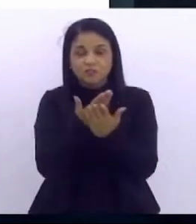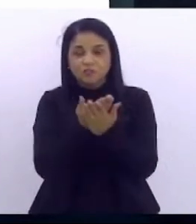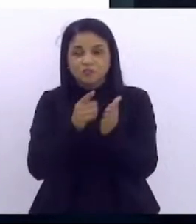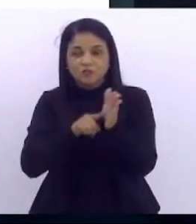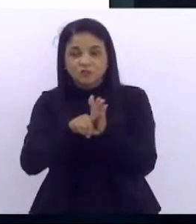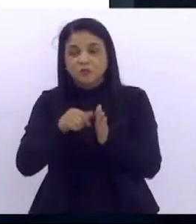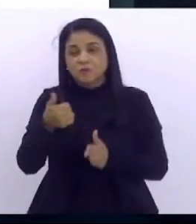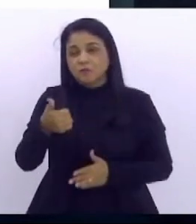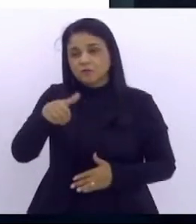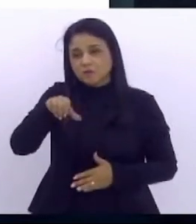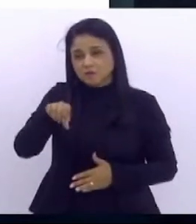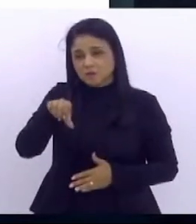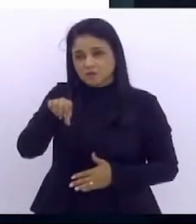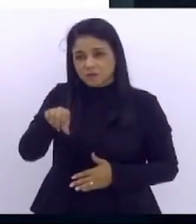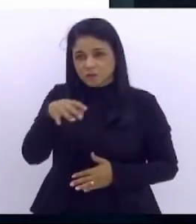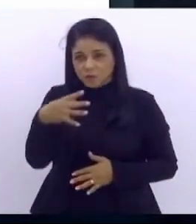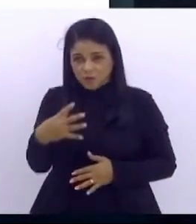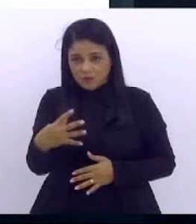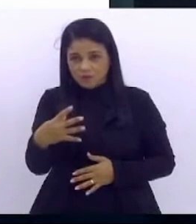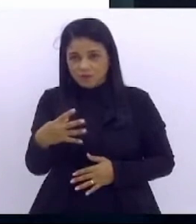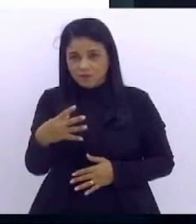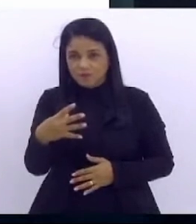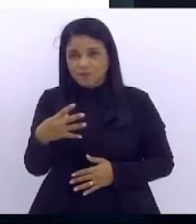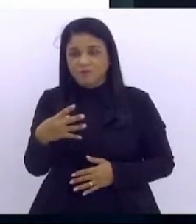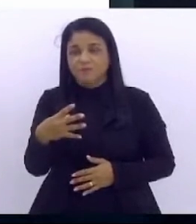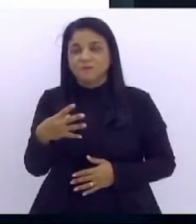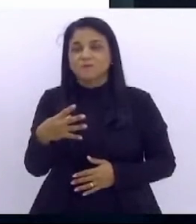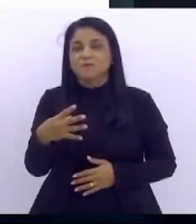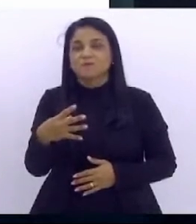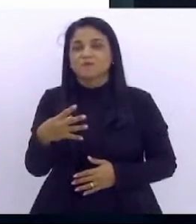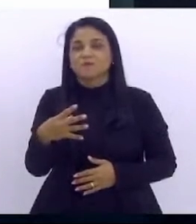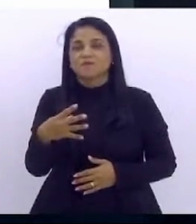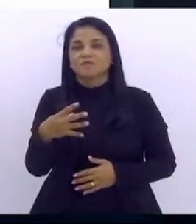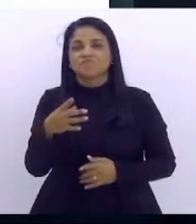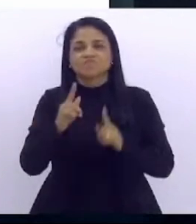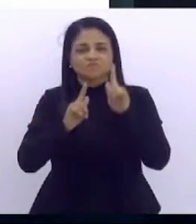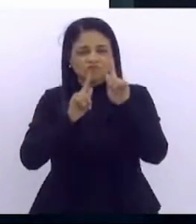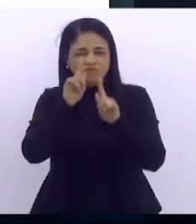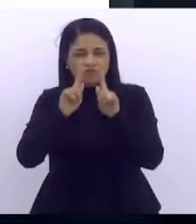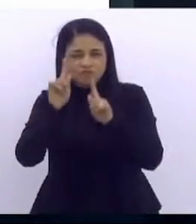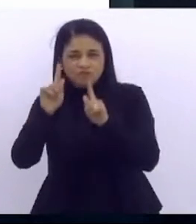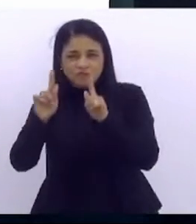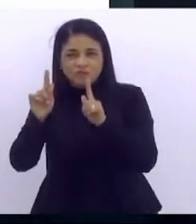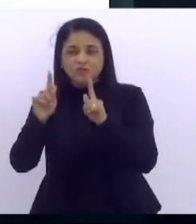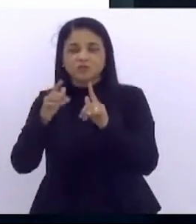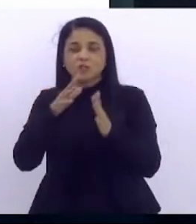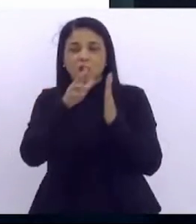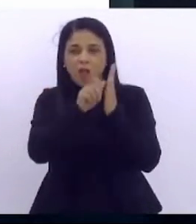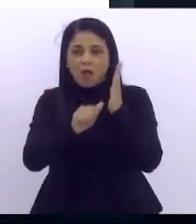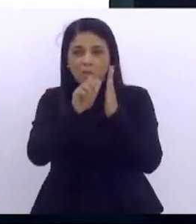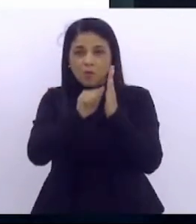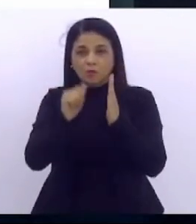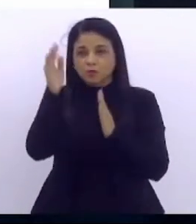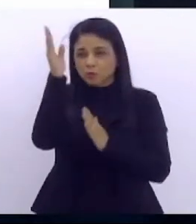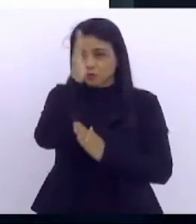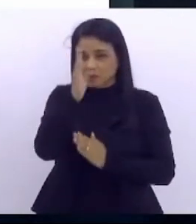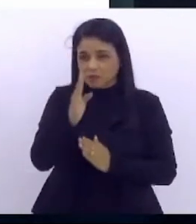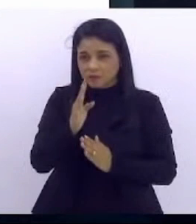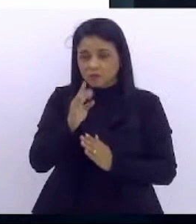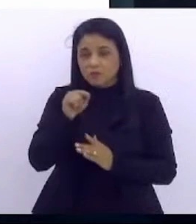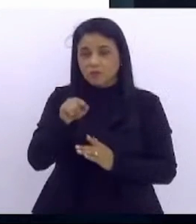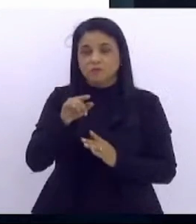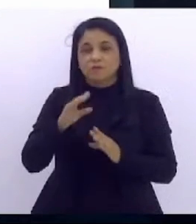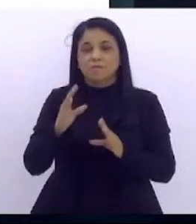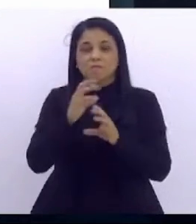em 1994, bem novo, né? Que fez uma estimativa de abortos no Brasil com essa fórmula matemática, tá?